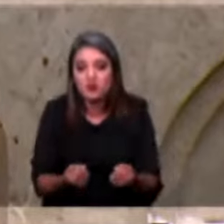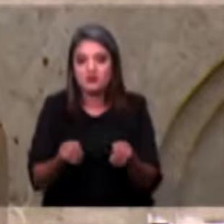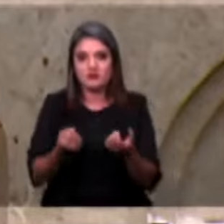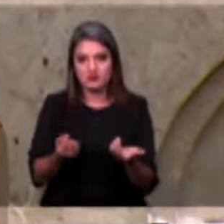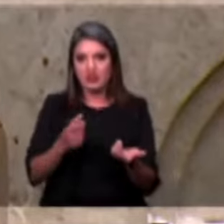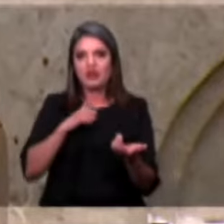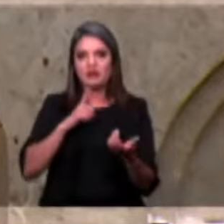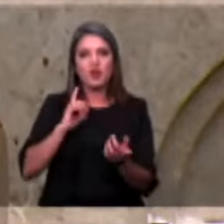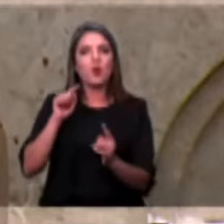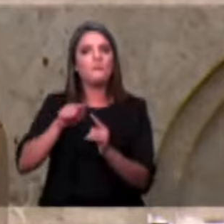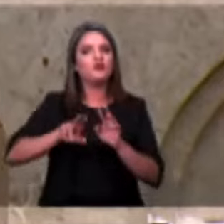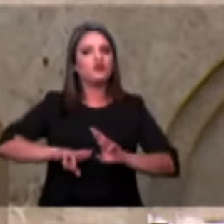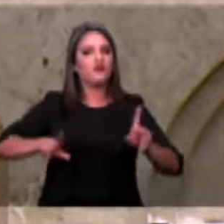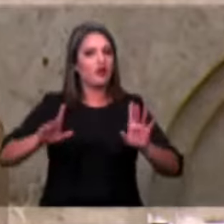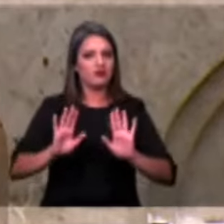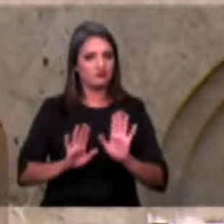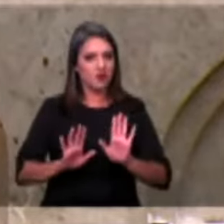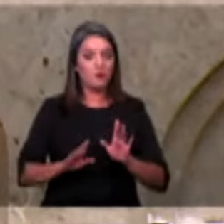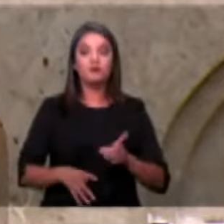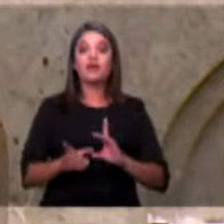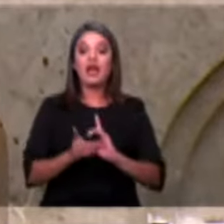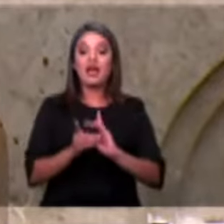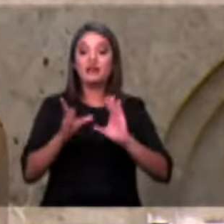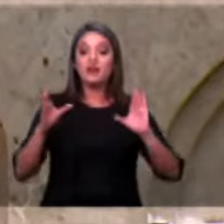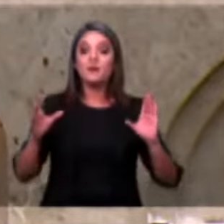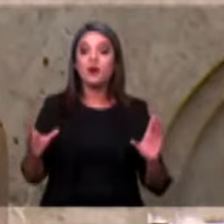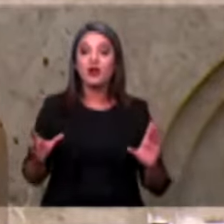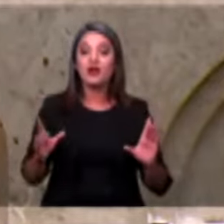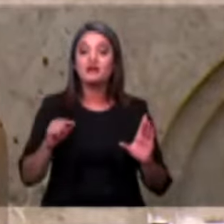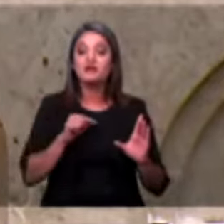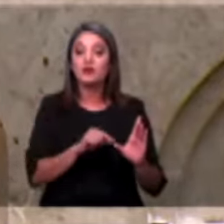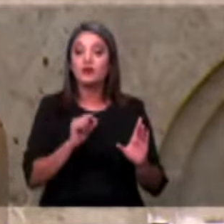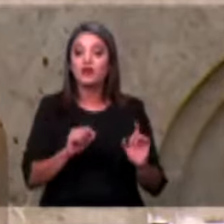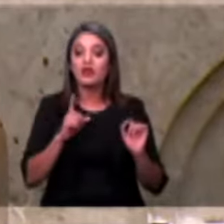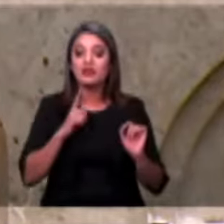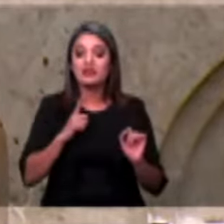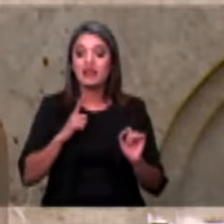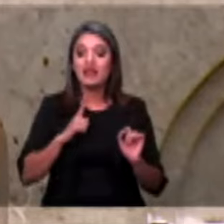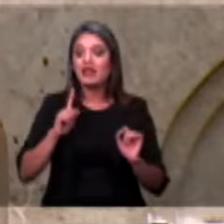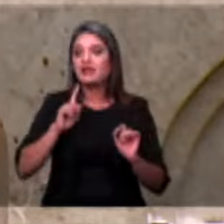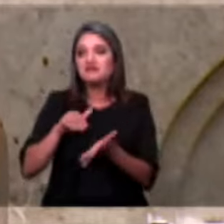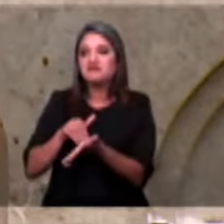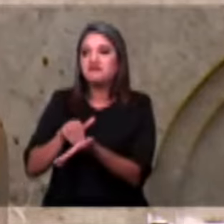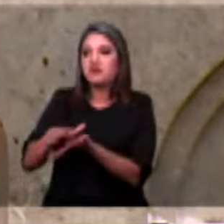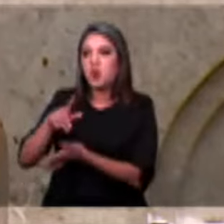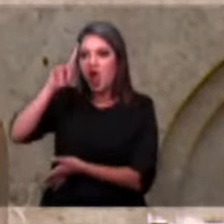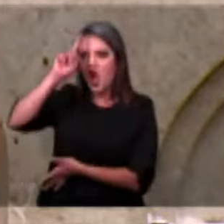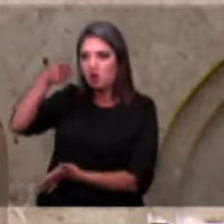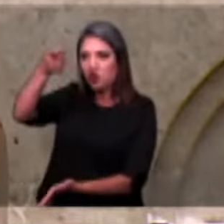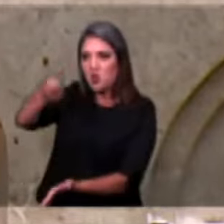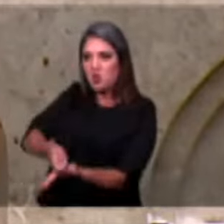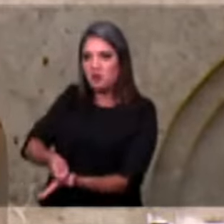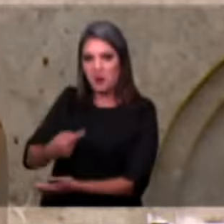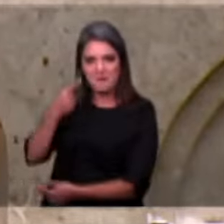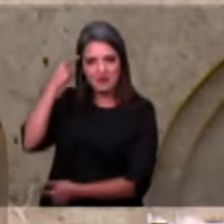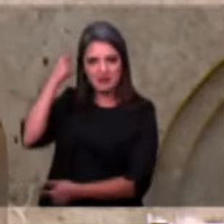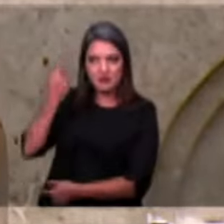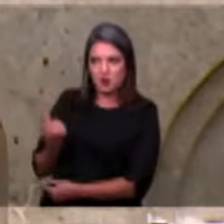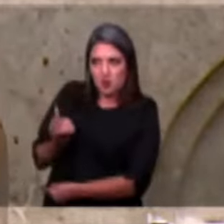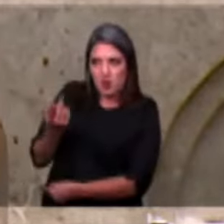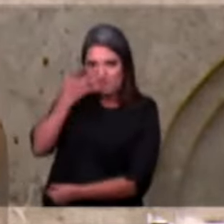diversa. A democracia, não nos esqueçamos, repele a noção autoritária do pensamento